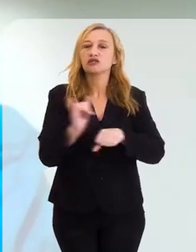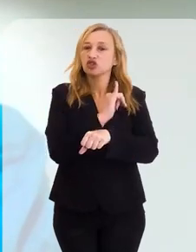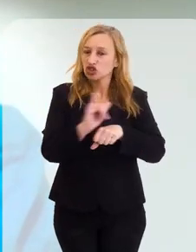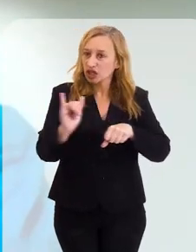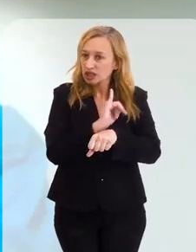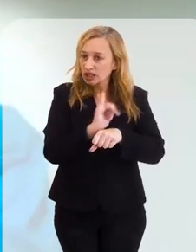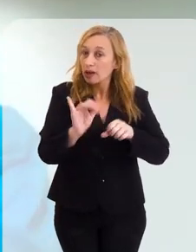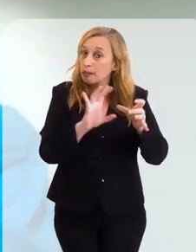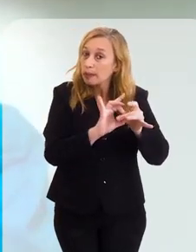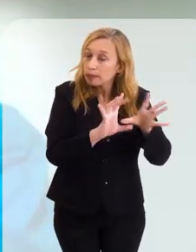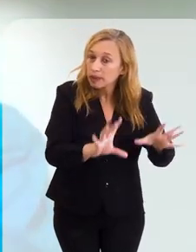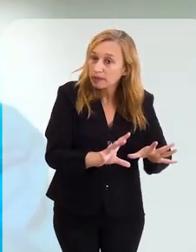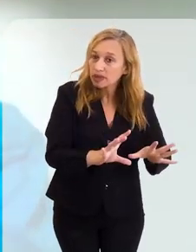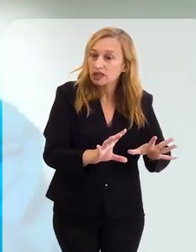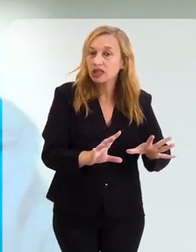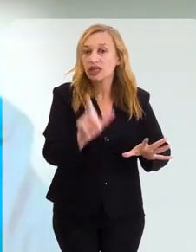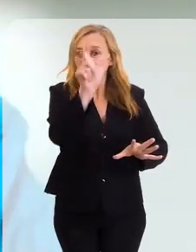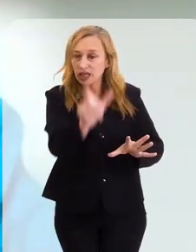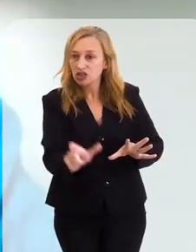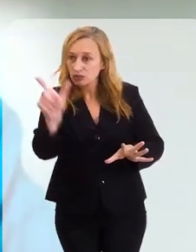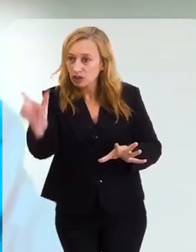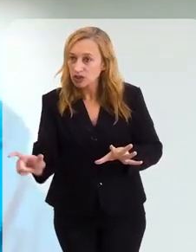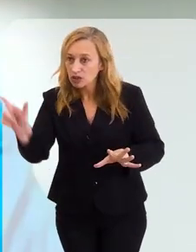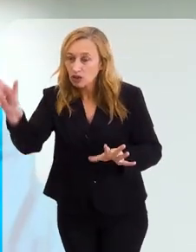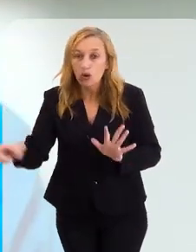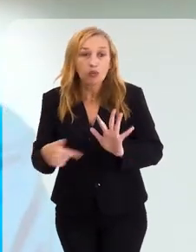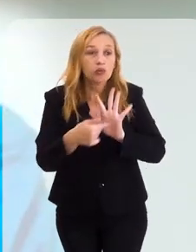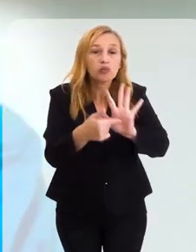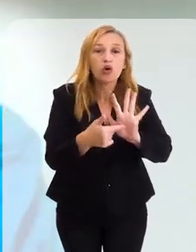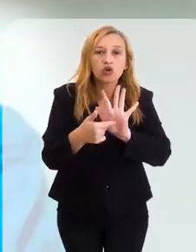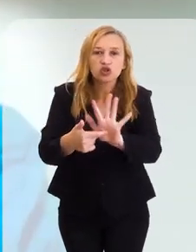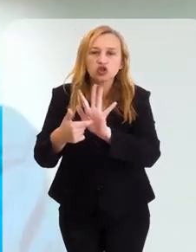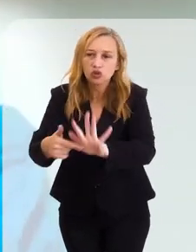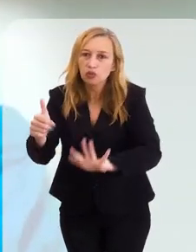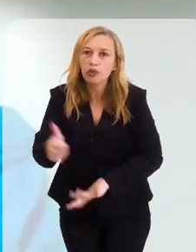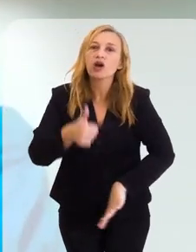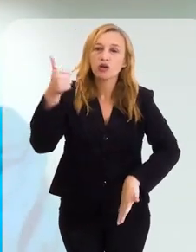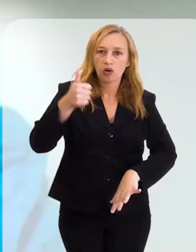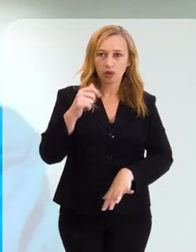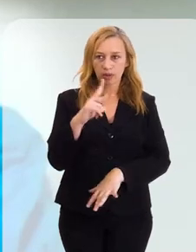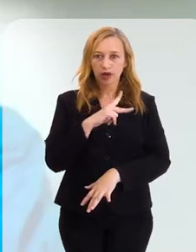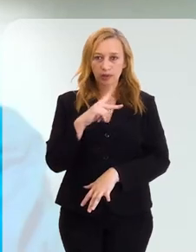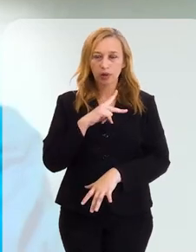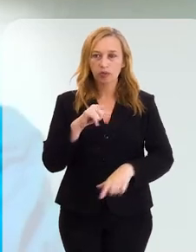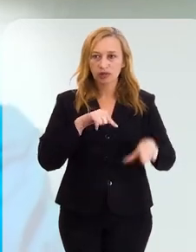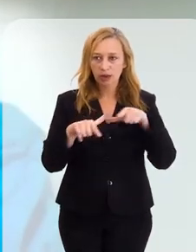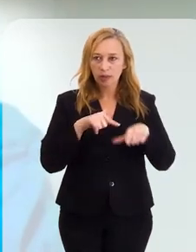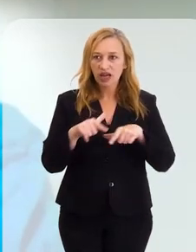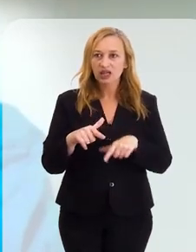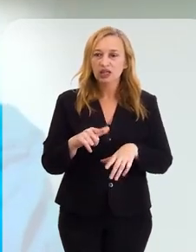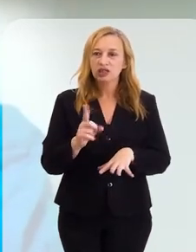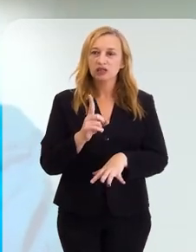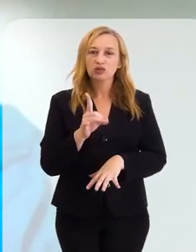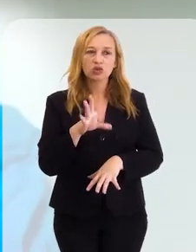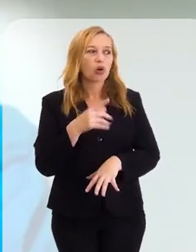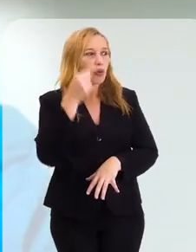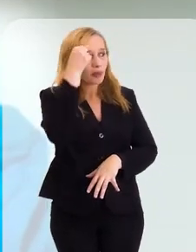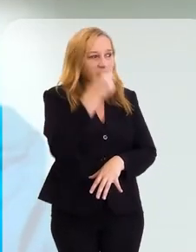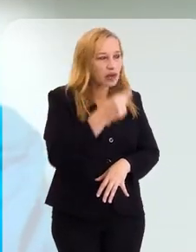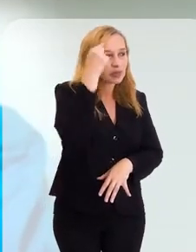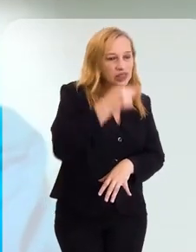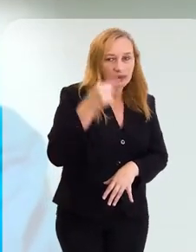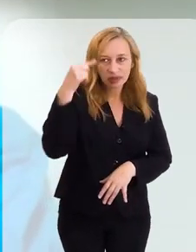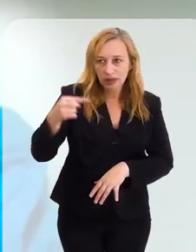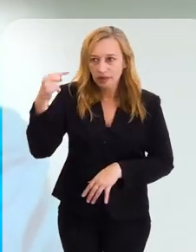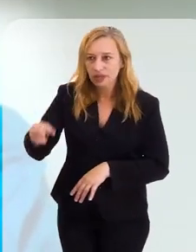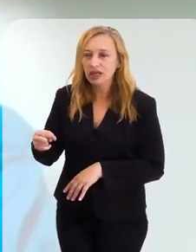a organização também tenha estratégias para permitir aos indivíduos que sinalizem qual é esse redesenho, não ser somente uma coisa de